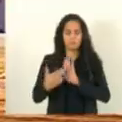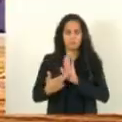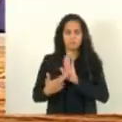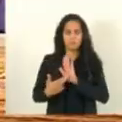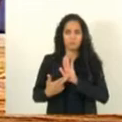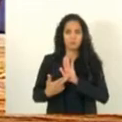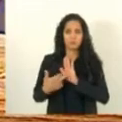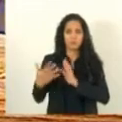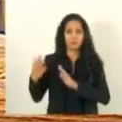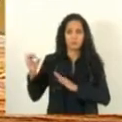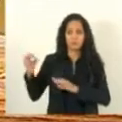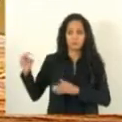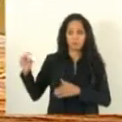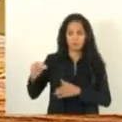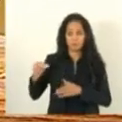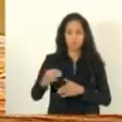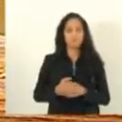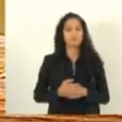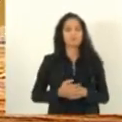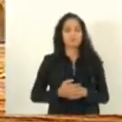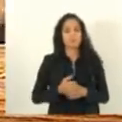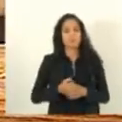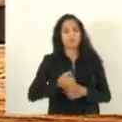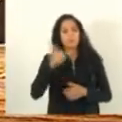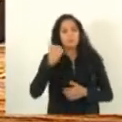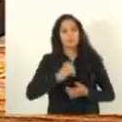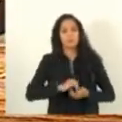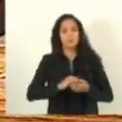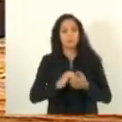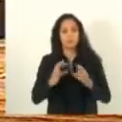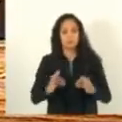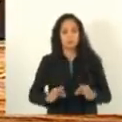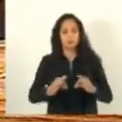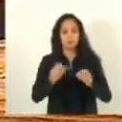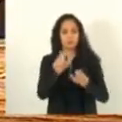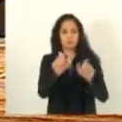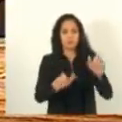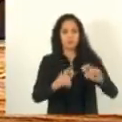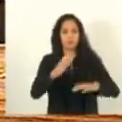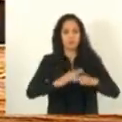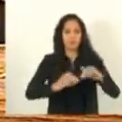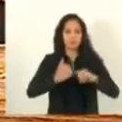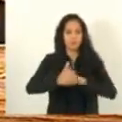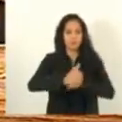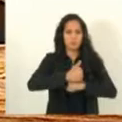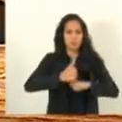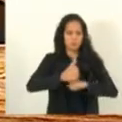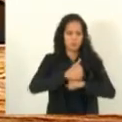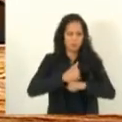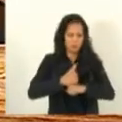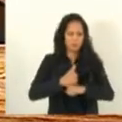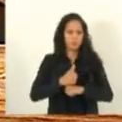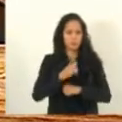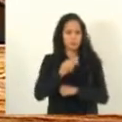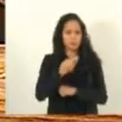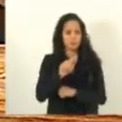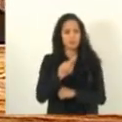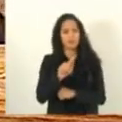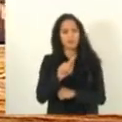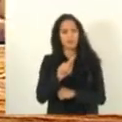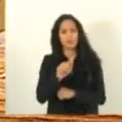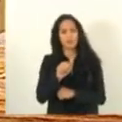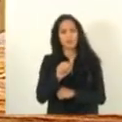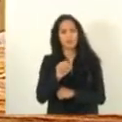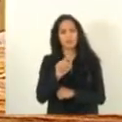Bom, primeiramente, eu quero cumprimentar todos os agentes penitenciários e agentes socioeducativos que se encontram